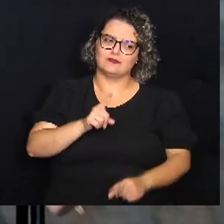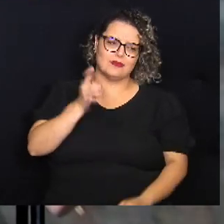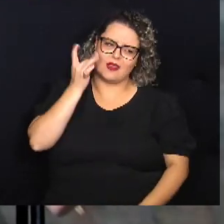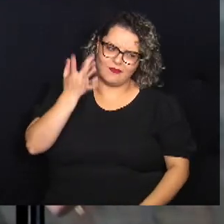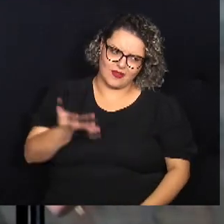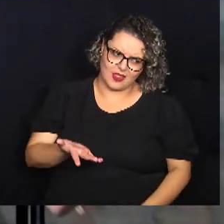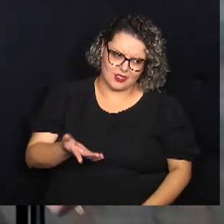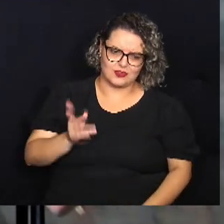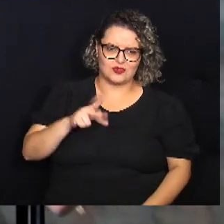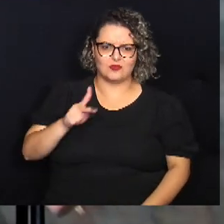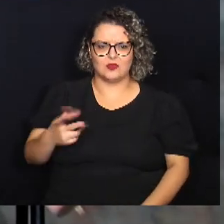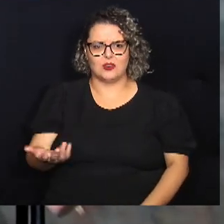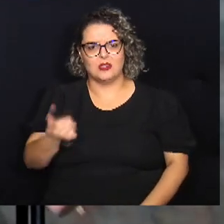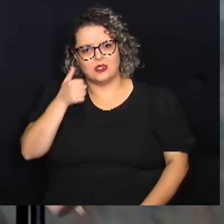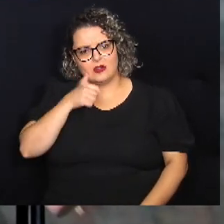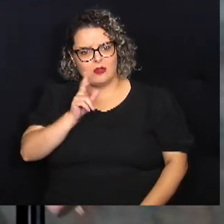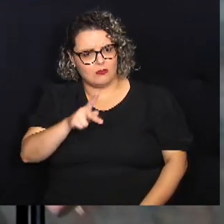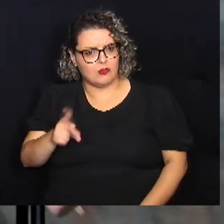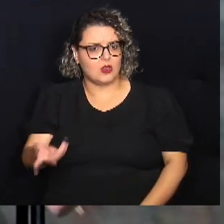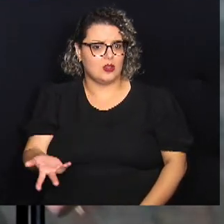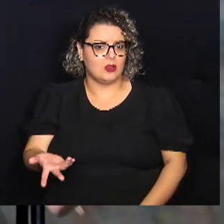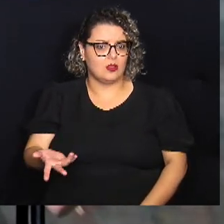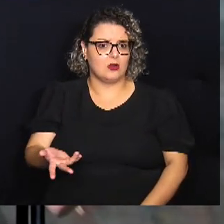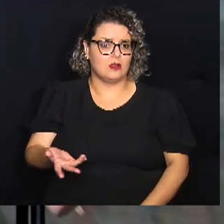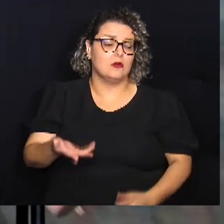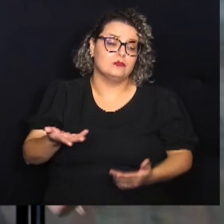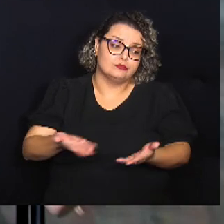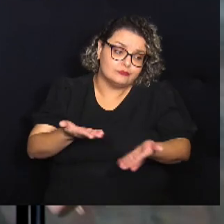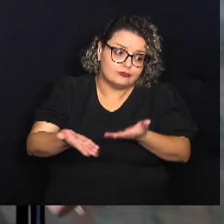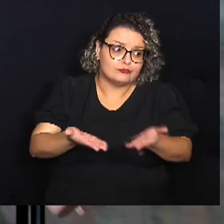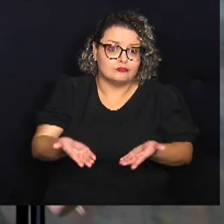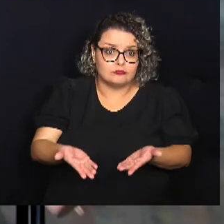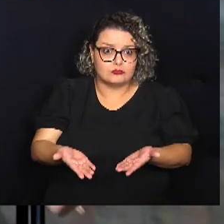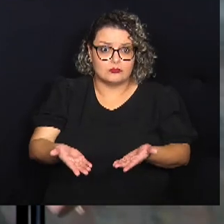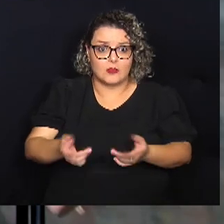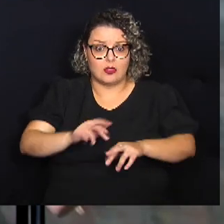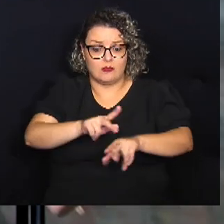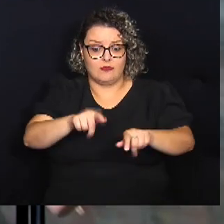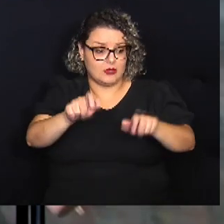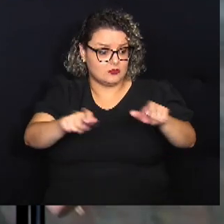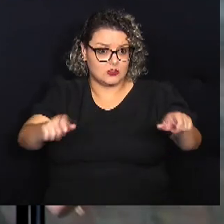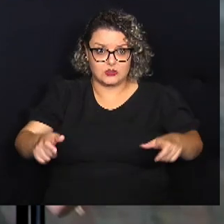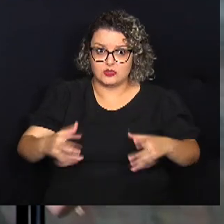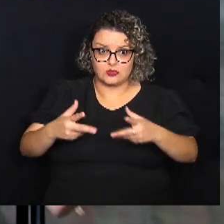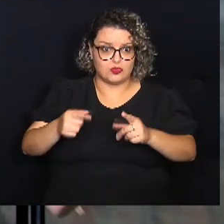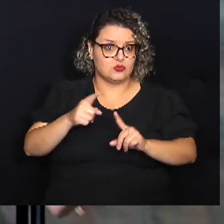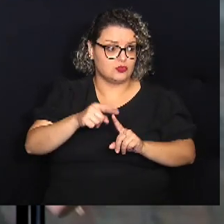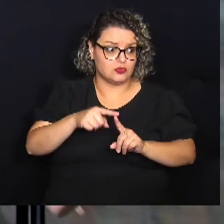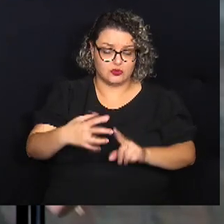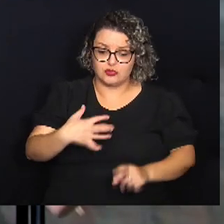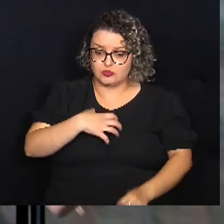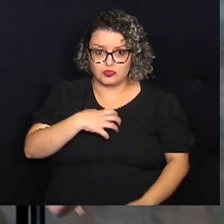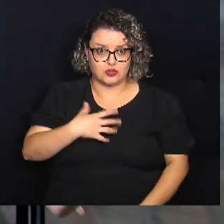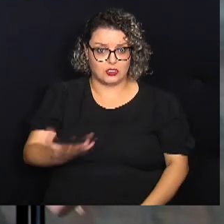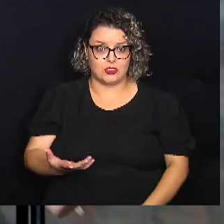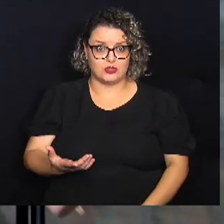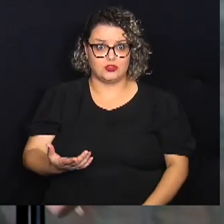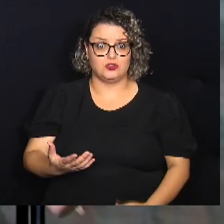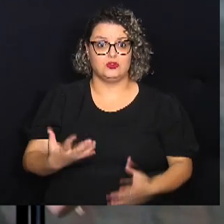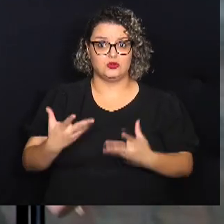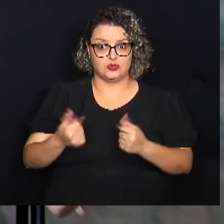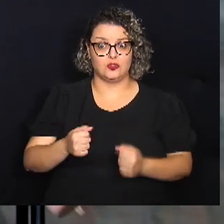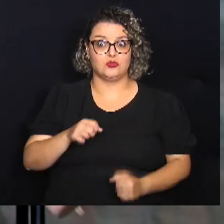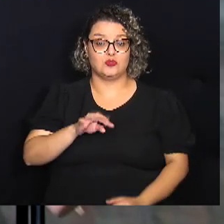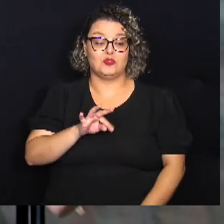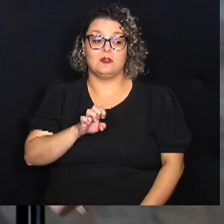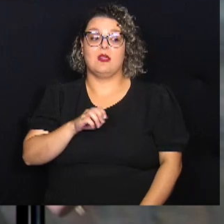ser professor ou professora, você acaba lidando com pessoas de todos os jeitos, de todos os temperamentos,